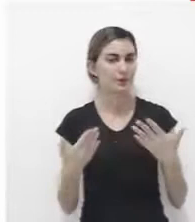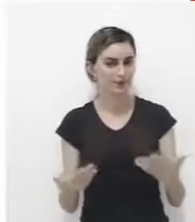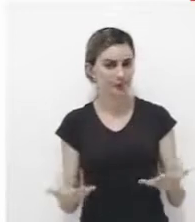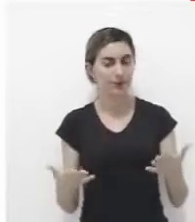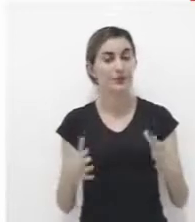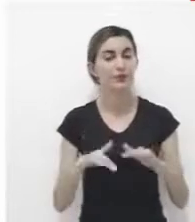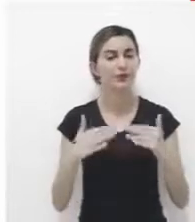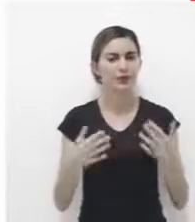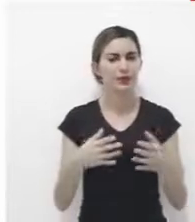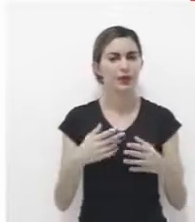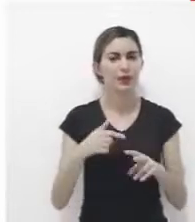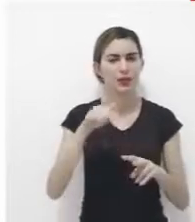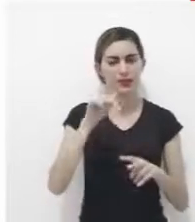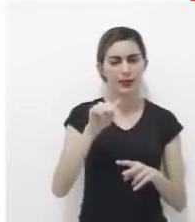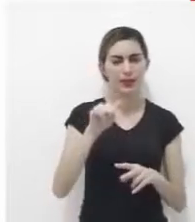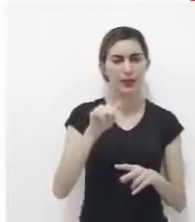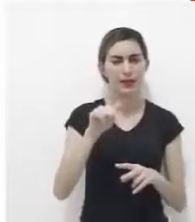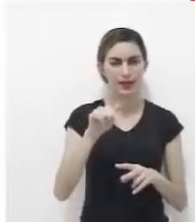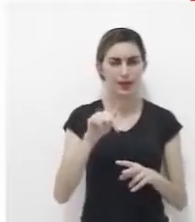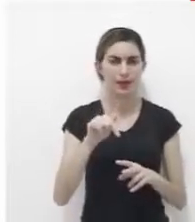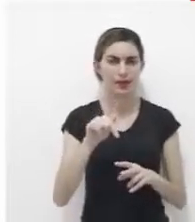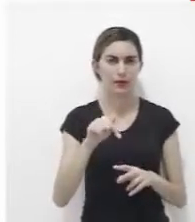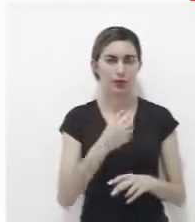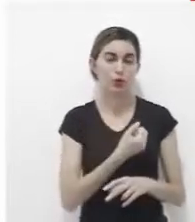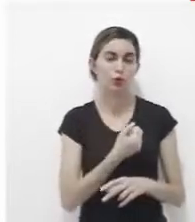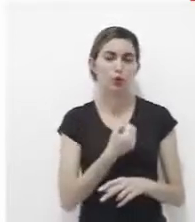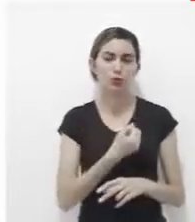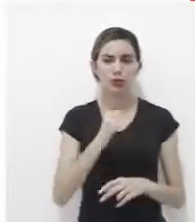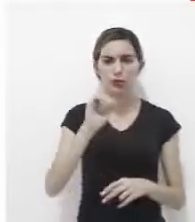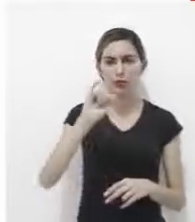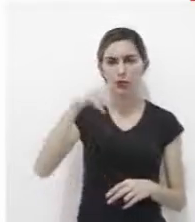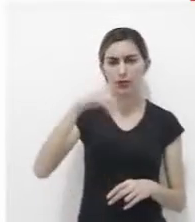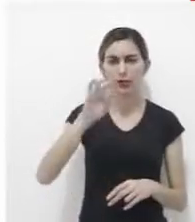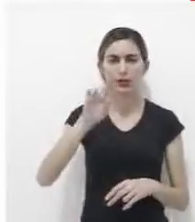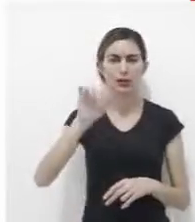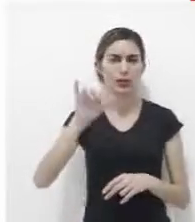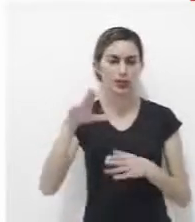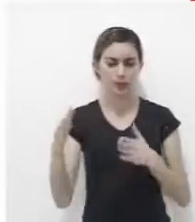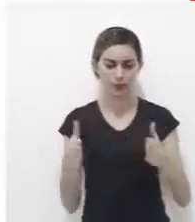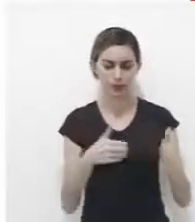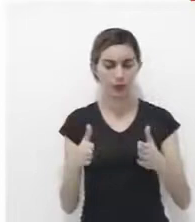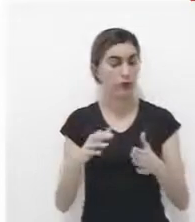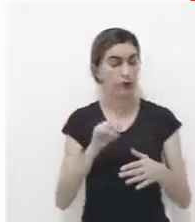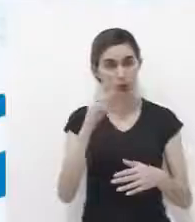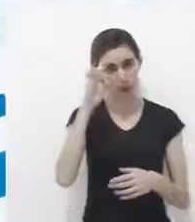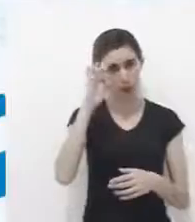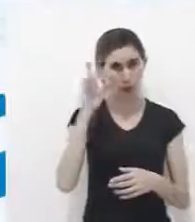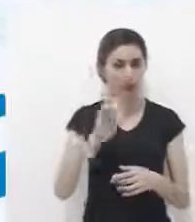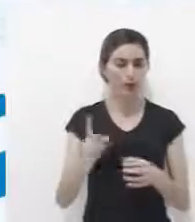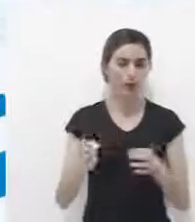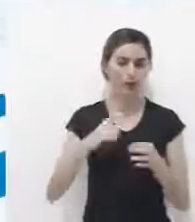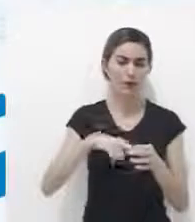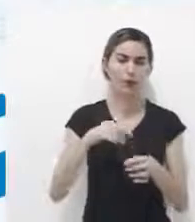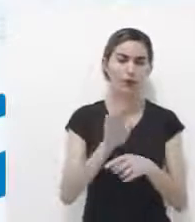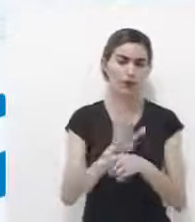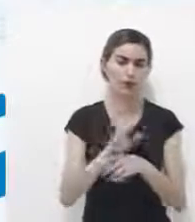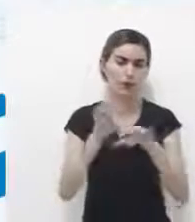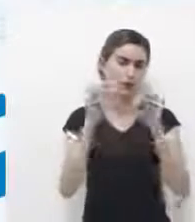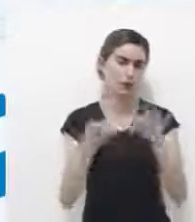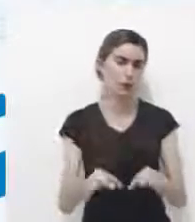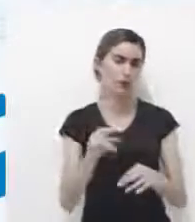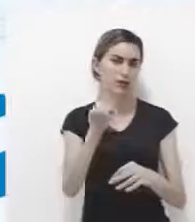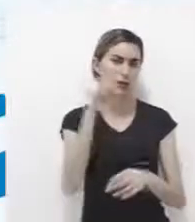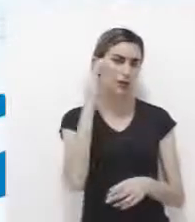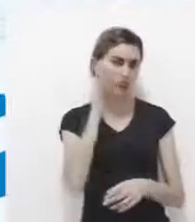Tranquilão? Aê! Então, eu tenho 7 números inteiros nesse intervalo. Se não entendeu, volta lá no